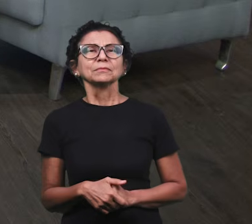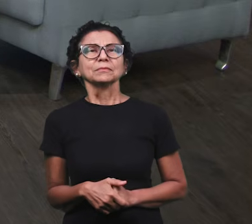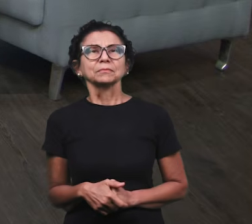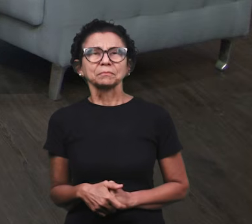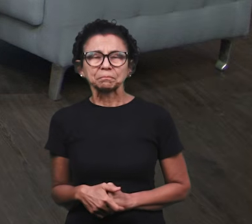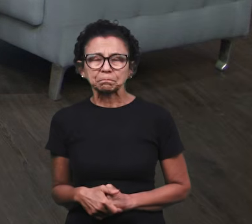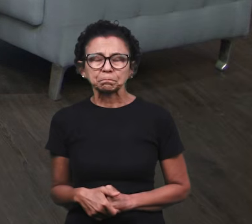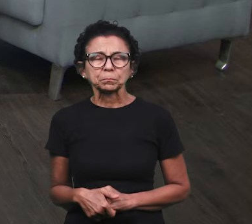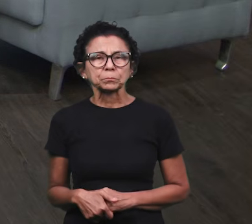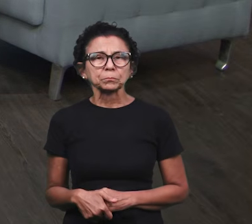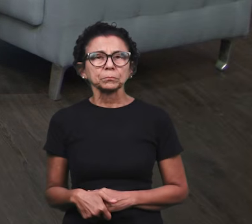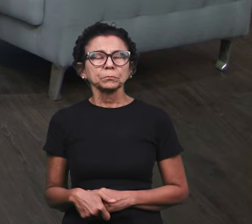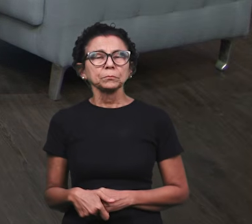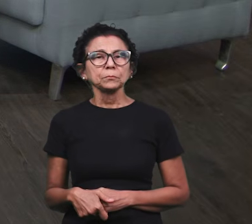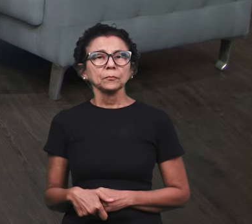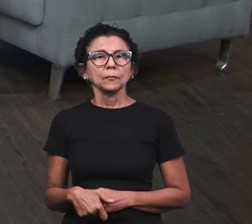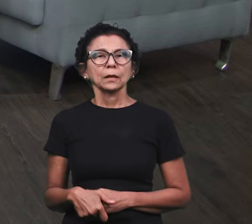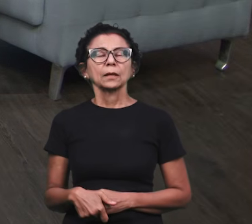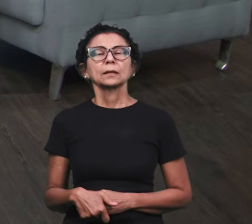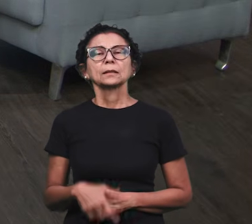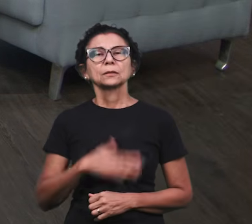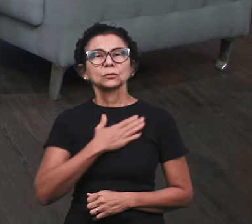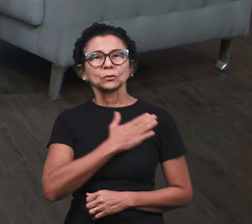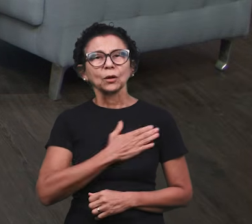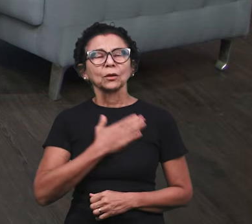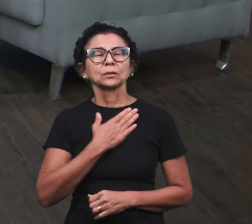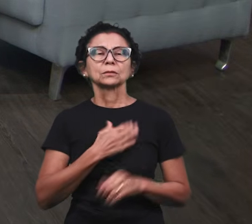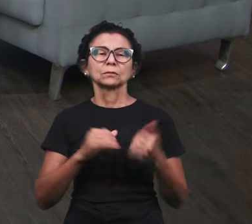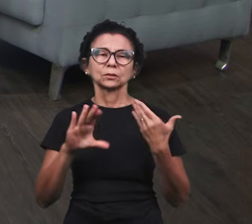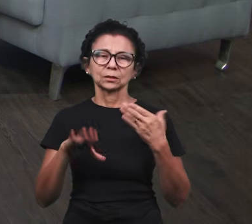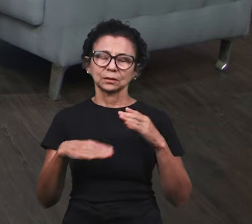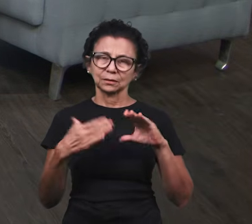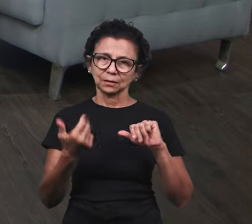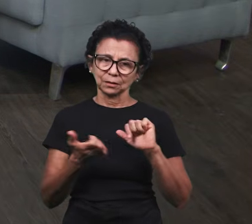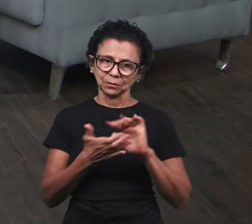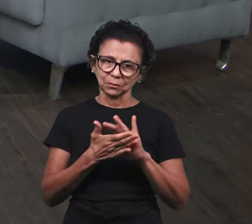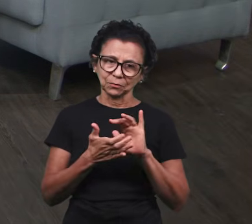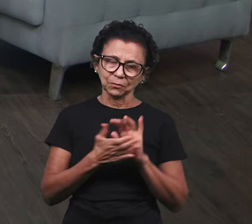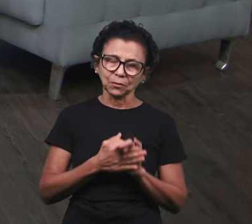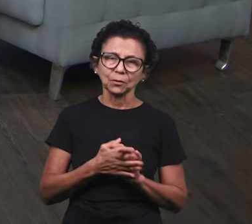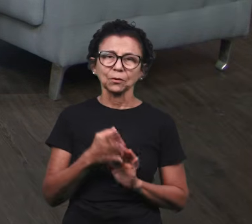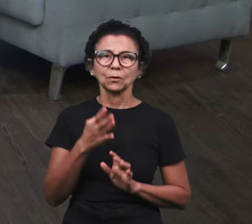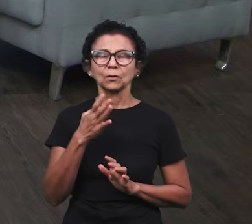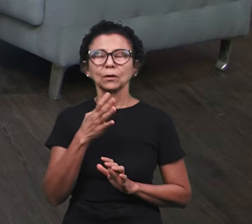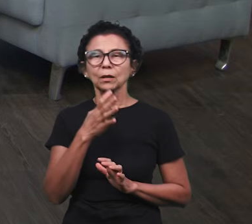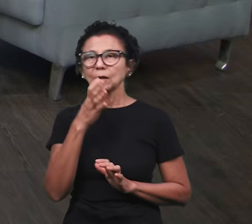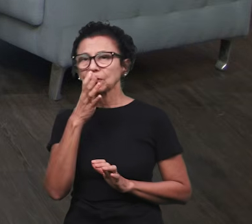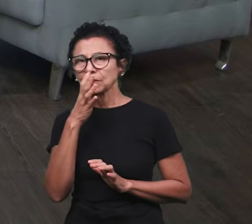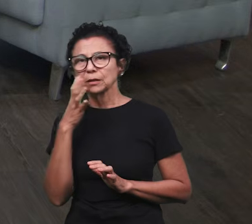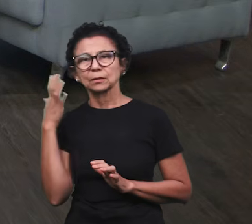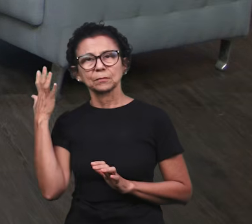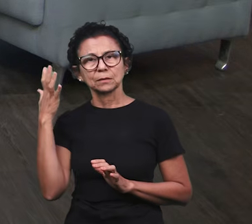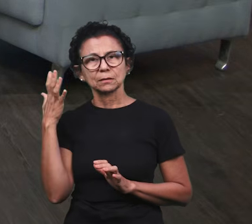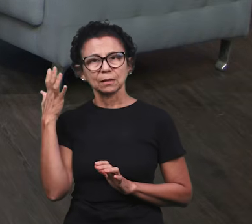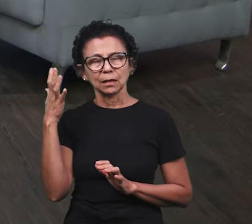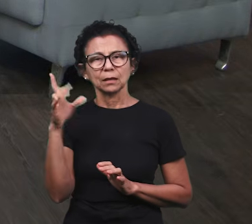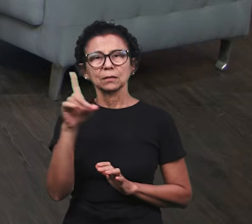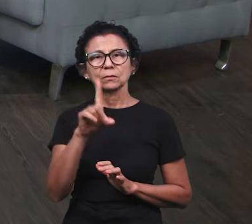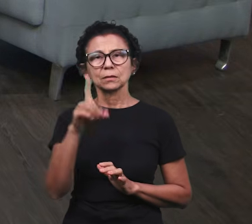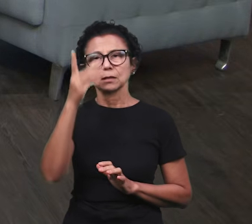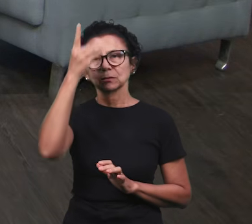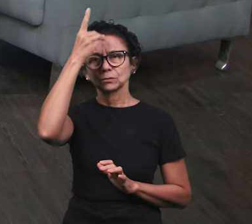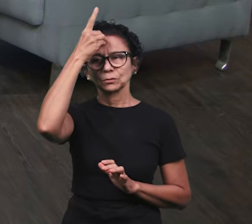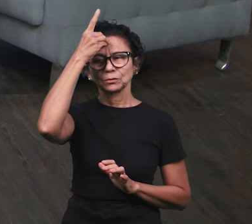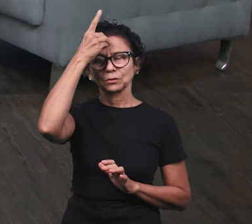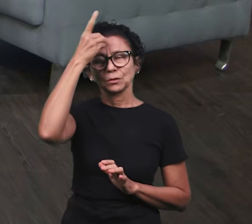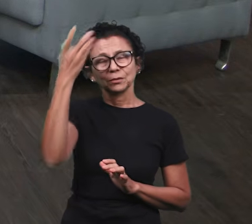eles vão participar, cantando, ouvindo a palavra, dando os seus testemunhos, sendo usados nos dons